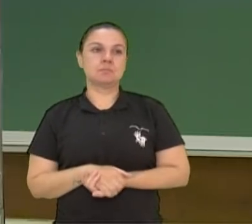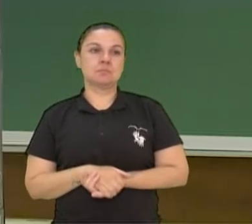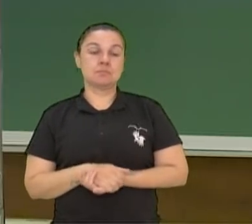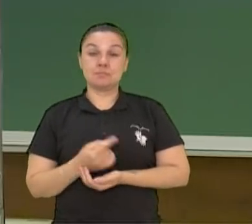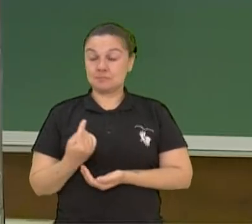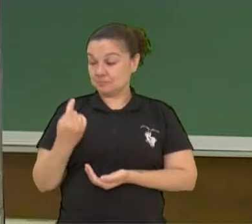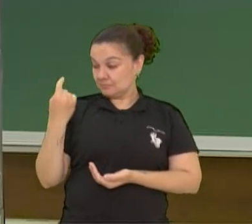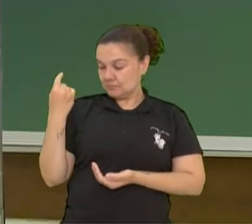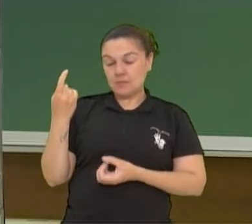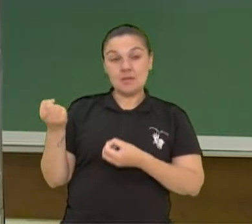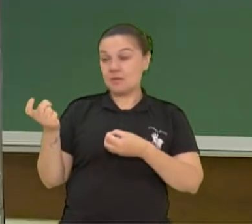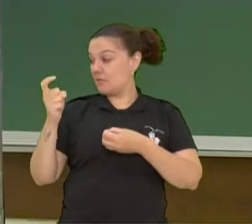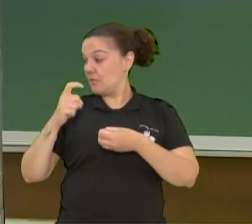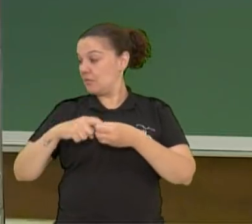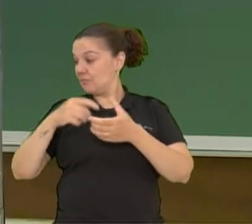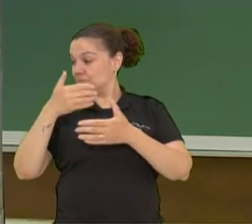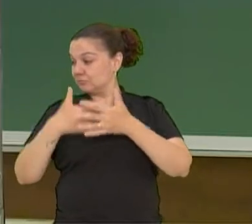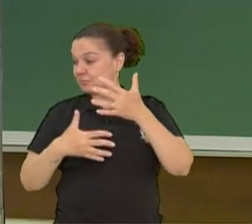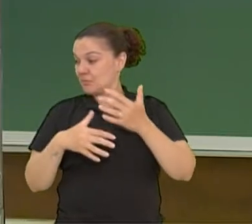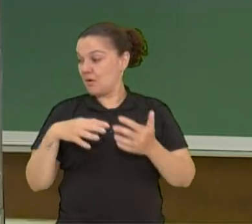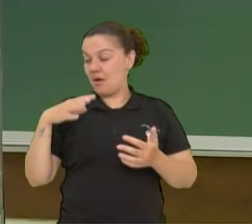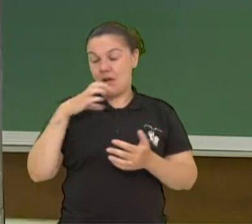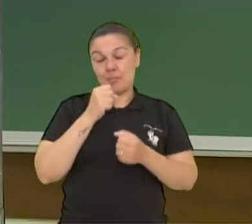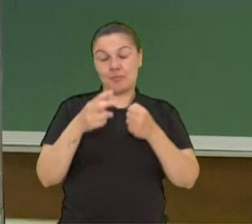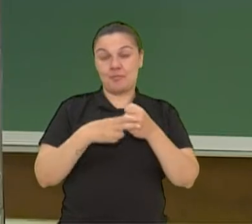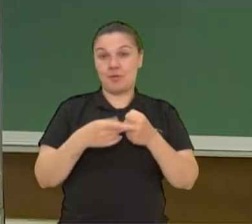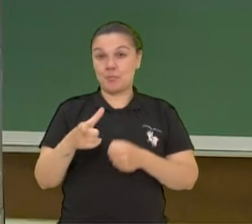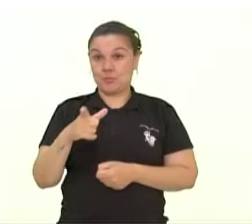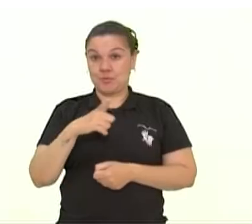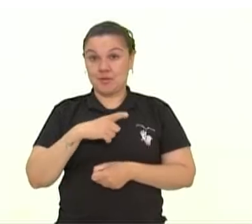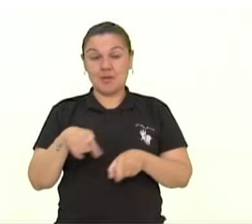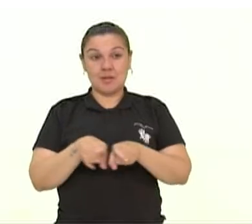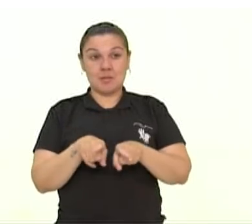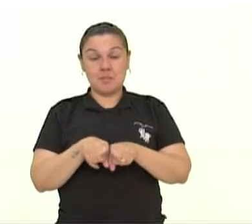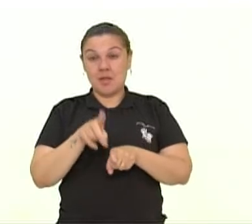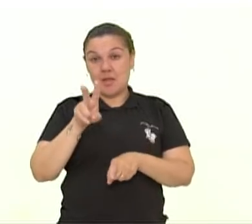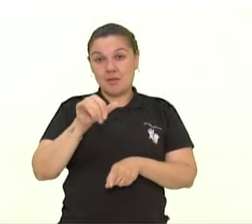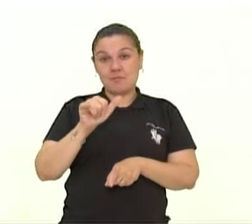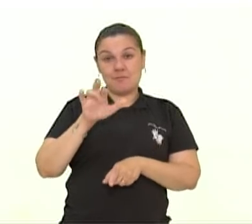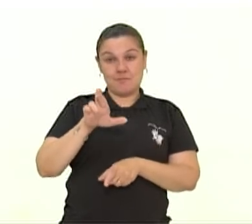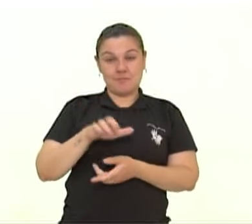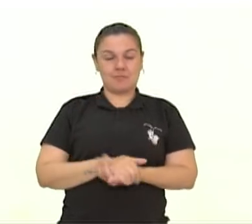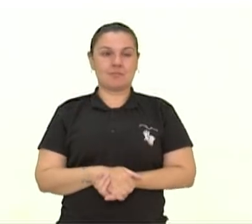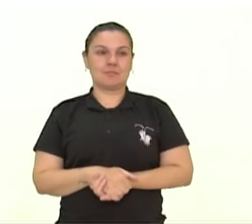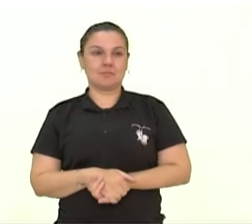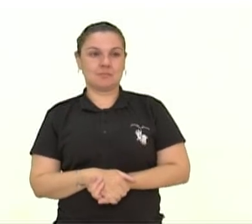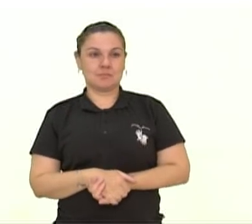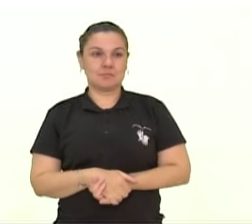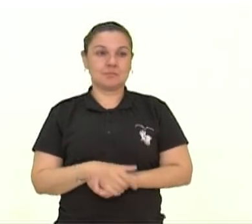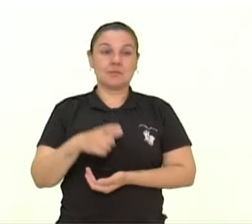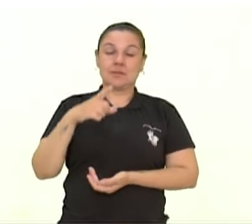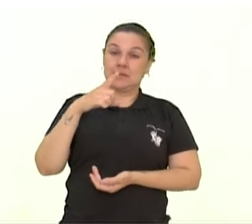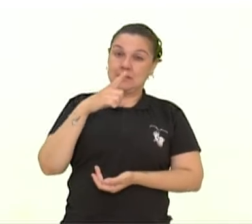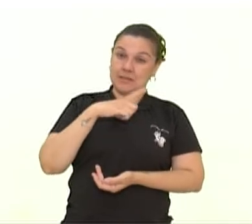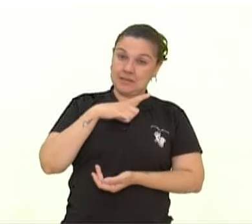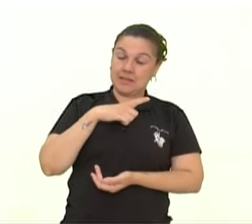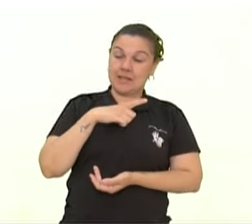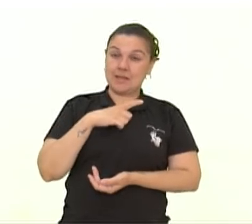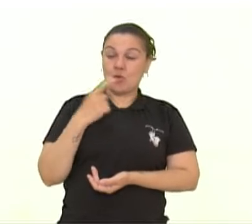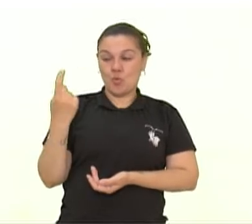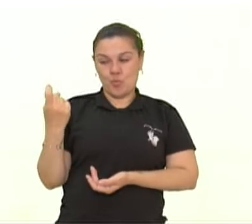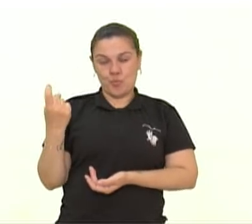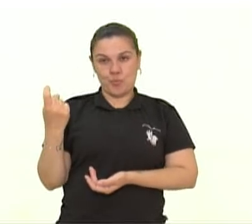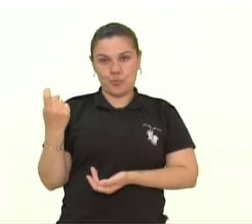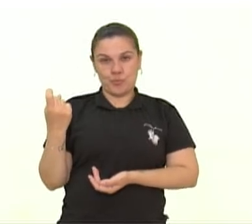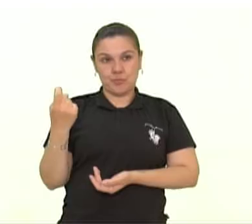vai retomar brevemente aqui o uso do verbo ter e do verbo vir, né? Então, quando eu digo ele tem, sem acento circunflexo. Eles